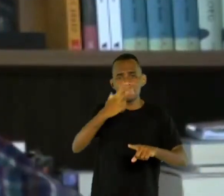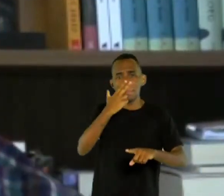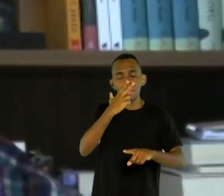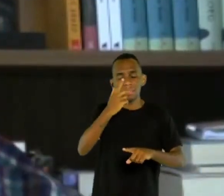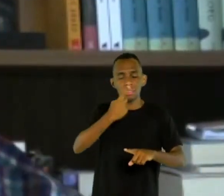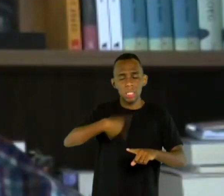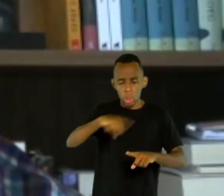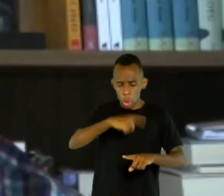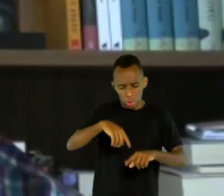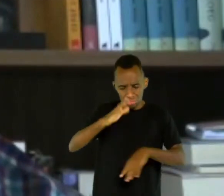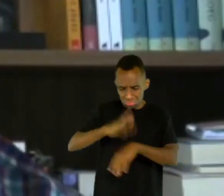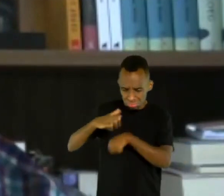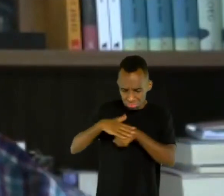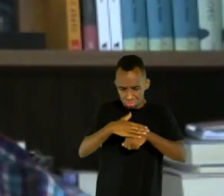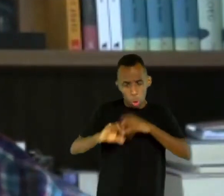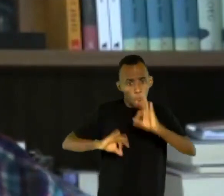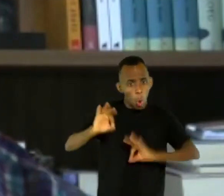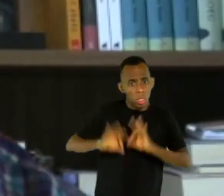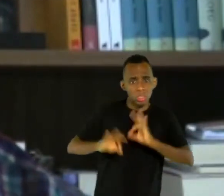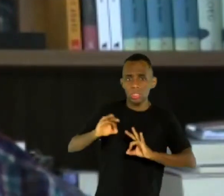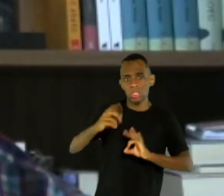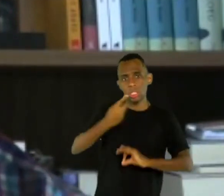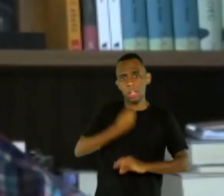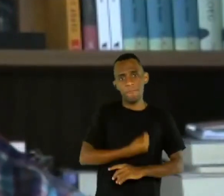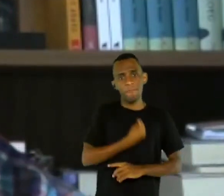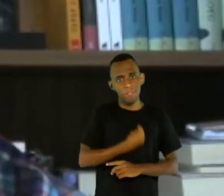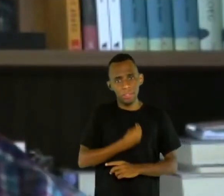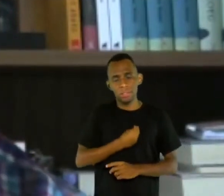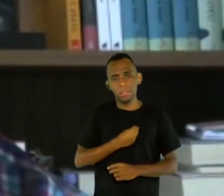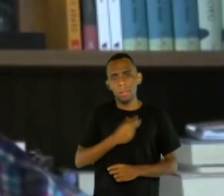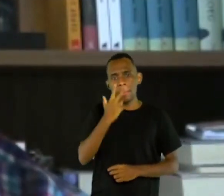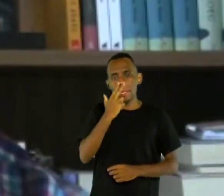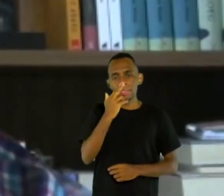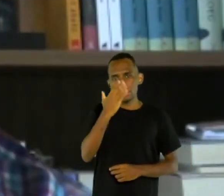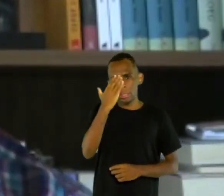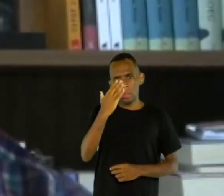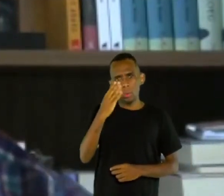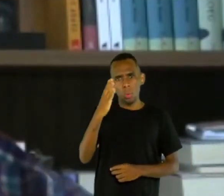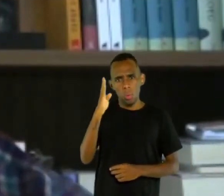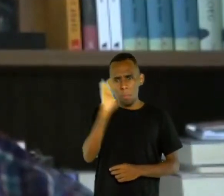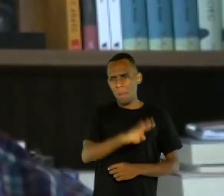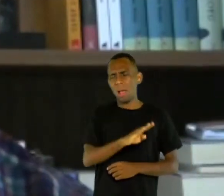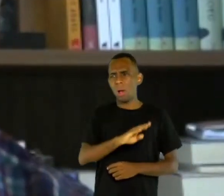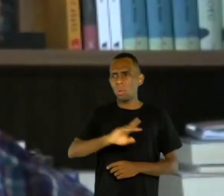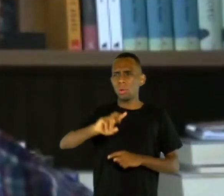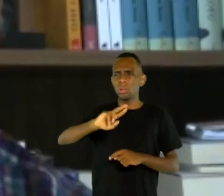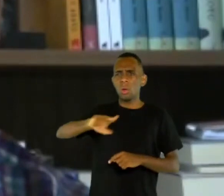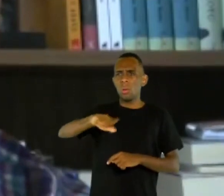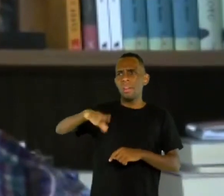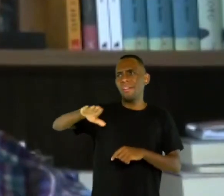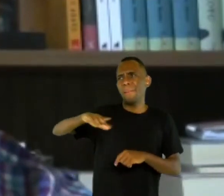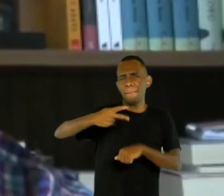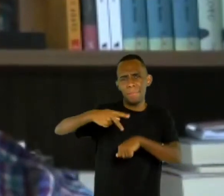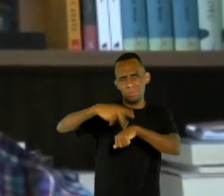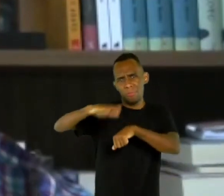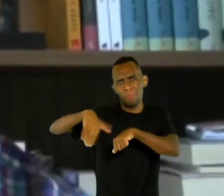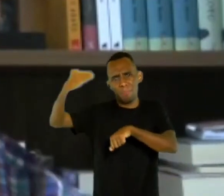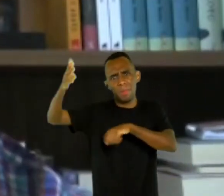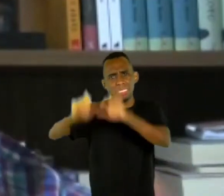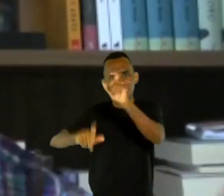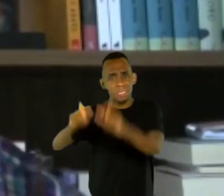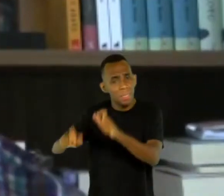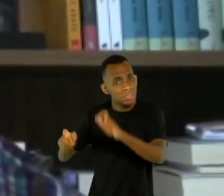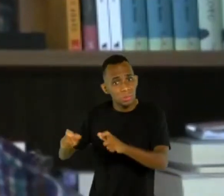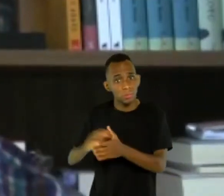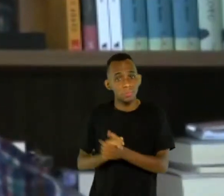dá para atribuir o mal a quem está fora, né? A quem está fora do Brasil, no caso, aqueles que nos colonizou.